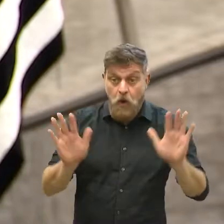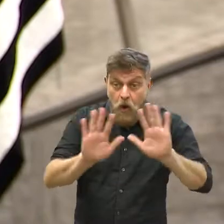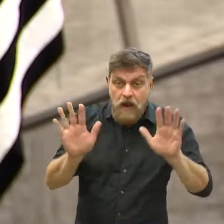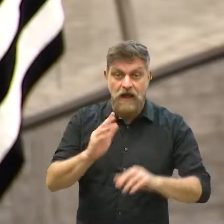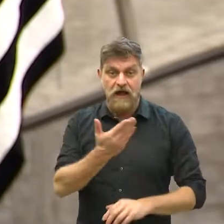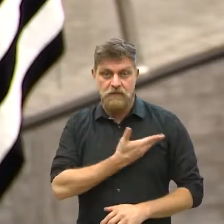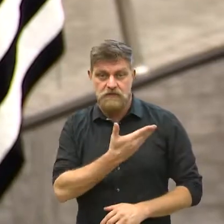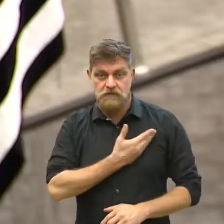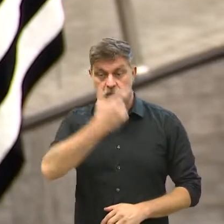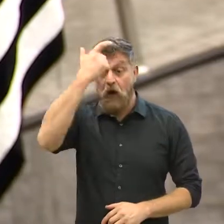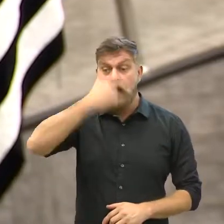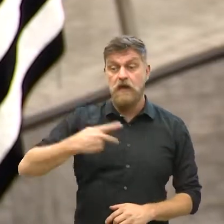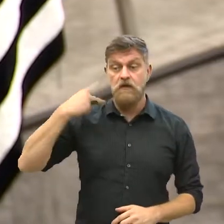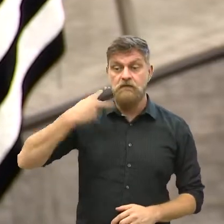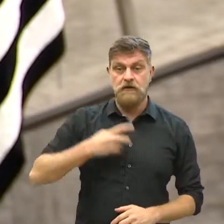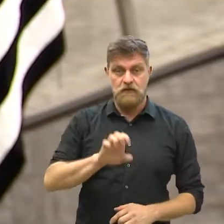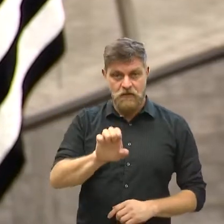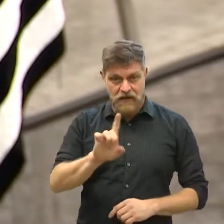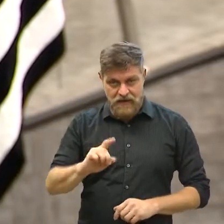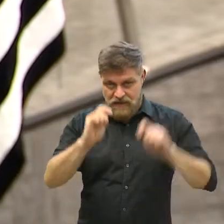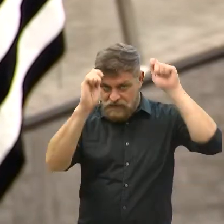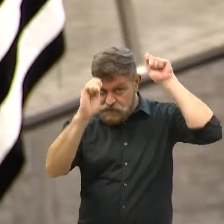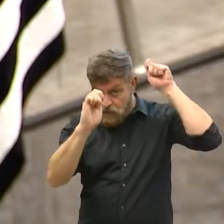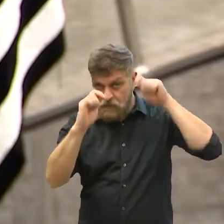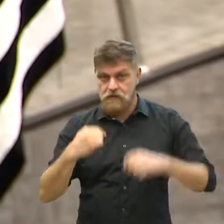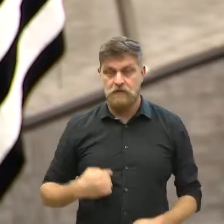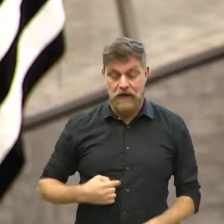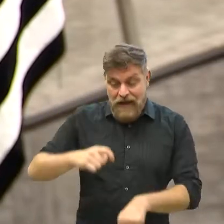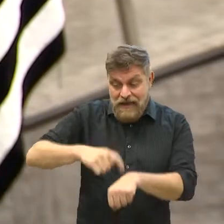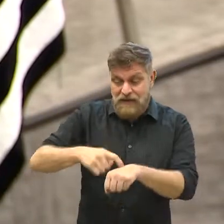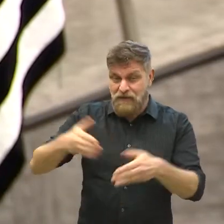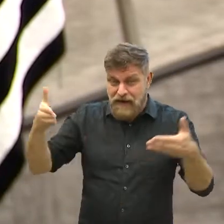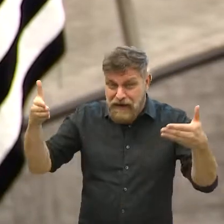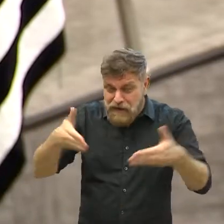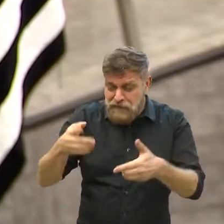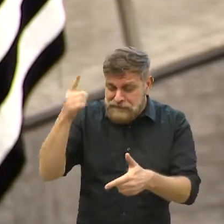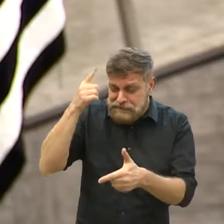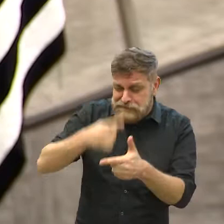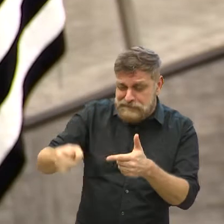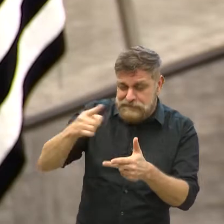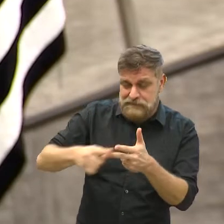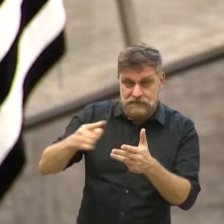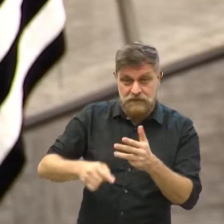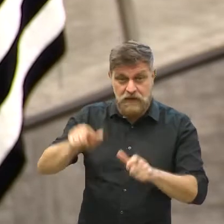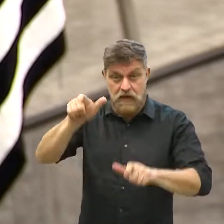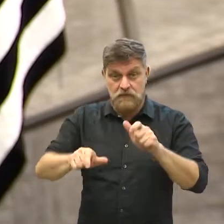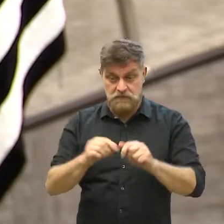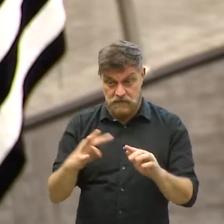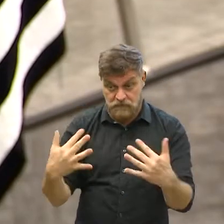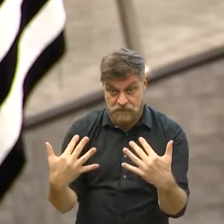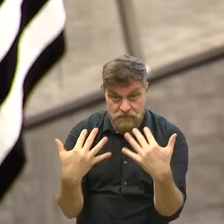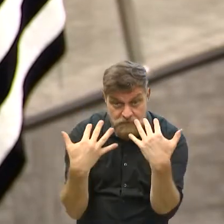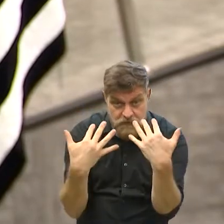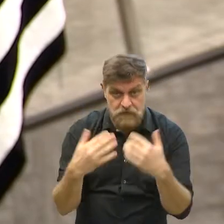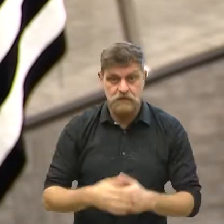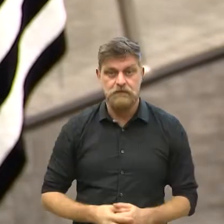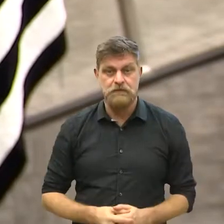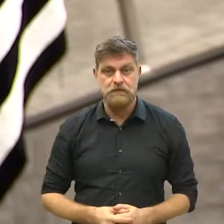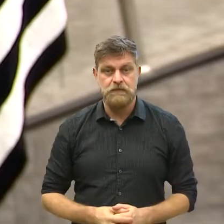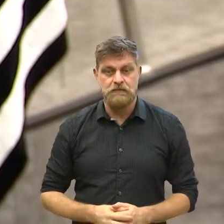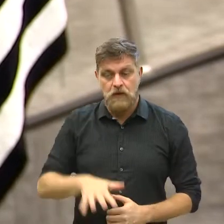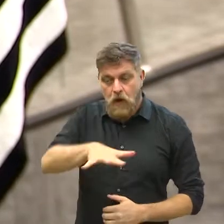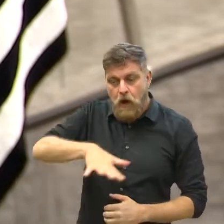Olá, meus amigos, sou o vereador Edson Ribeiro. Nesse momento de crise, você que está me ouvindo aí no